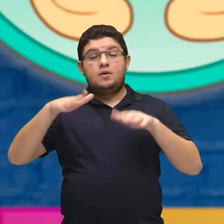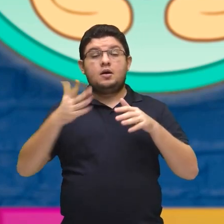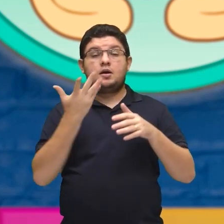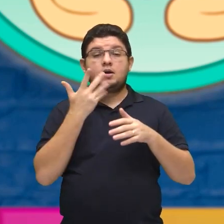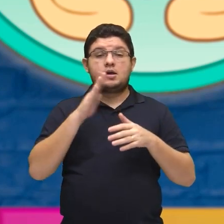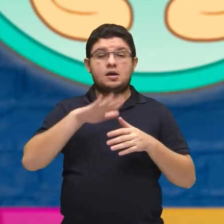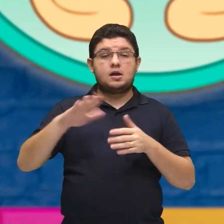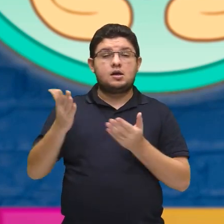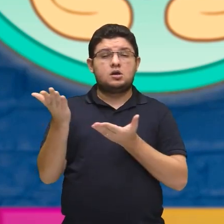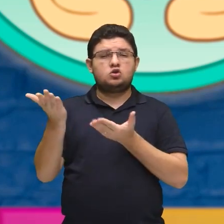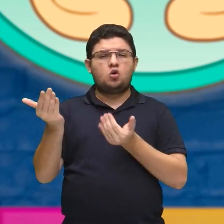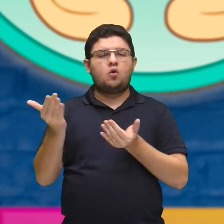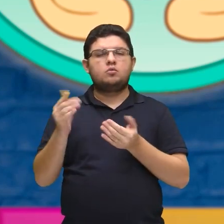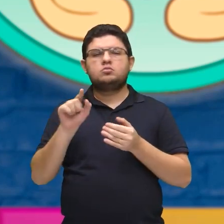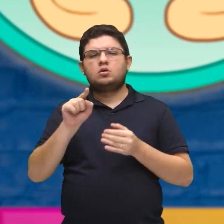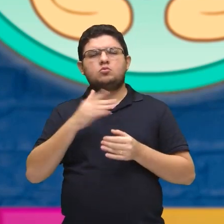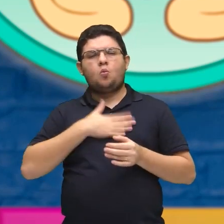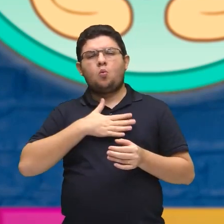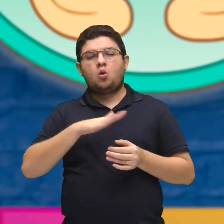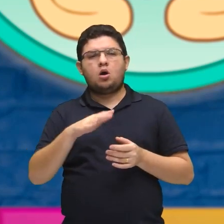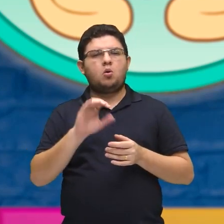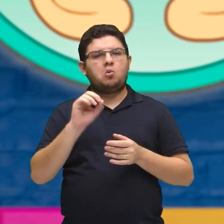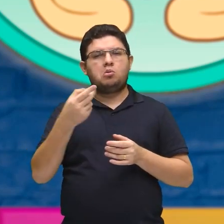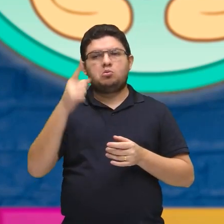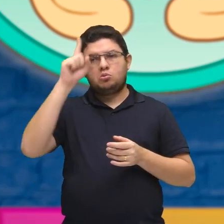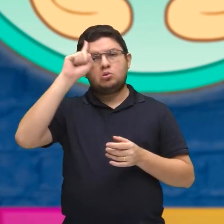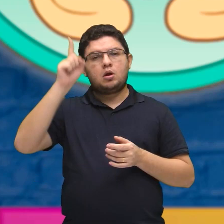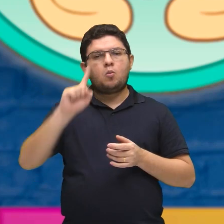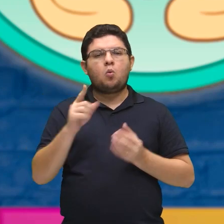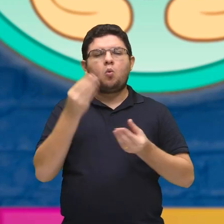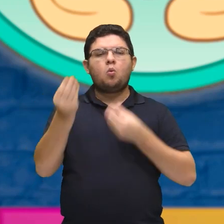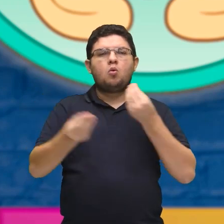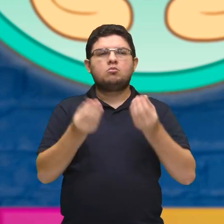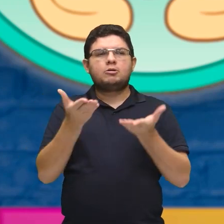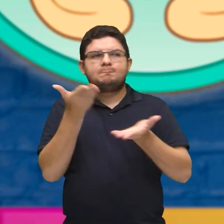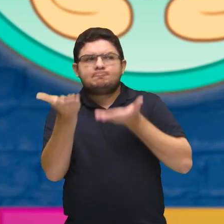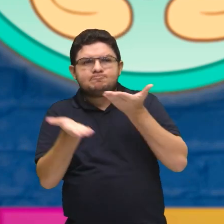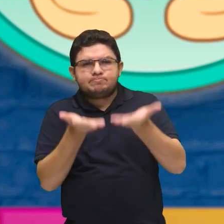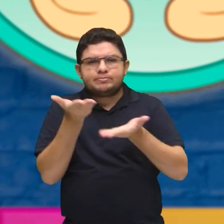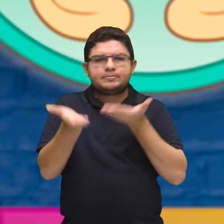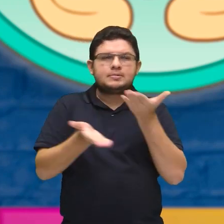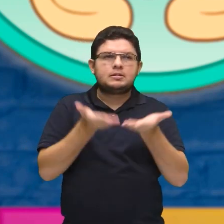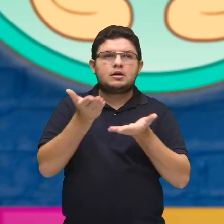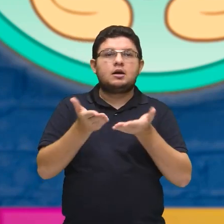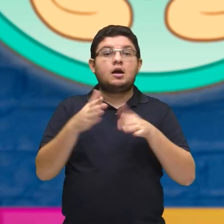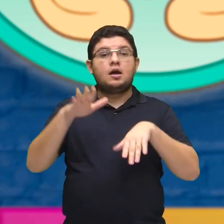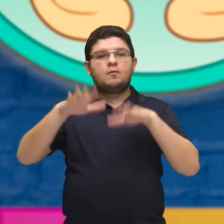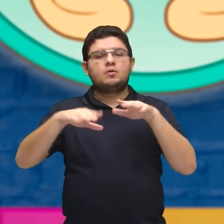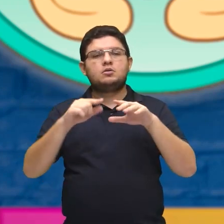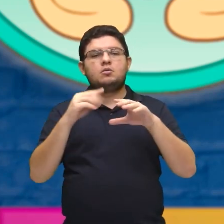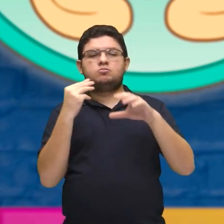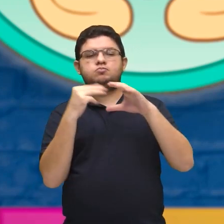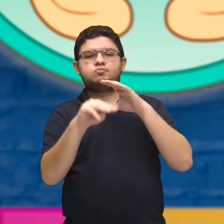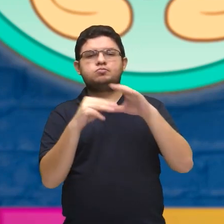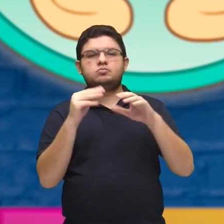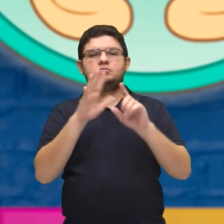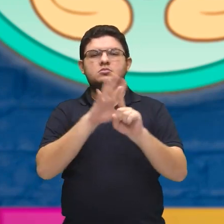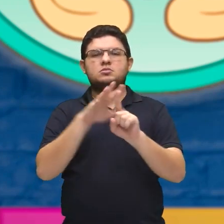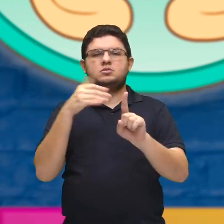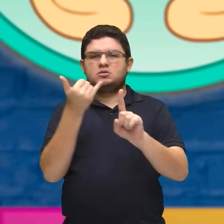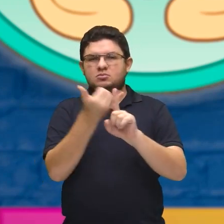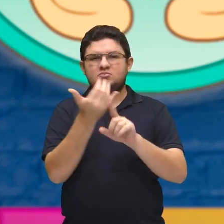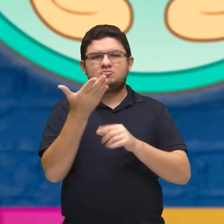não gosta, não sabe reagir com uma pessoa e ela utiliza as redes sociais para fazer essas situações